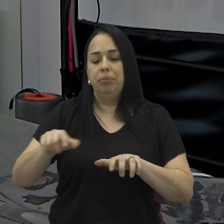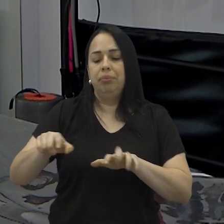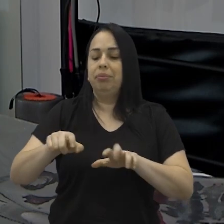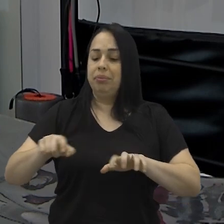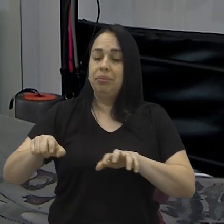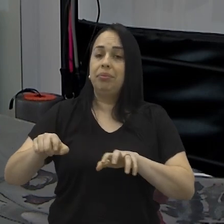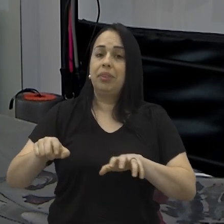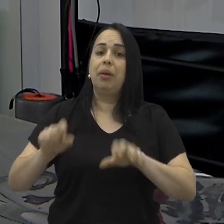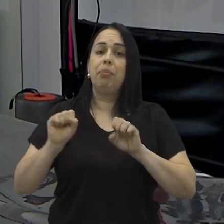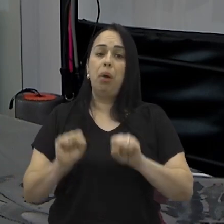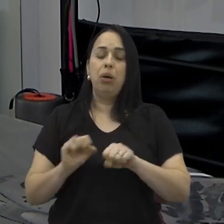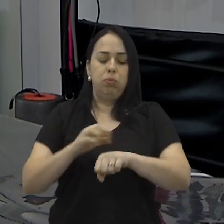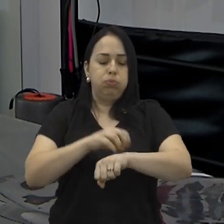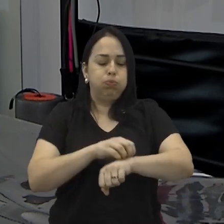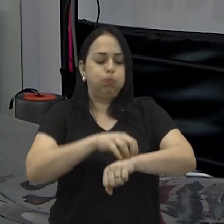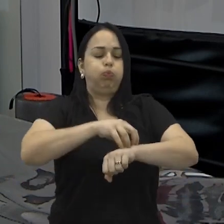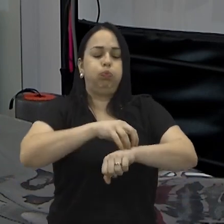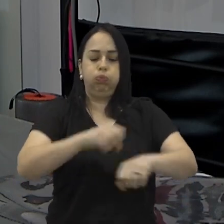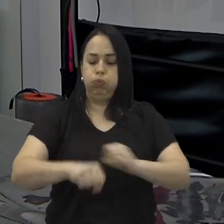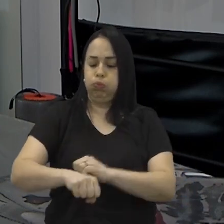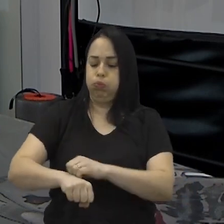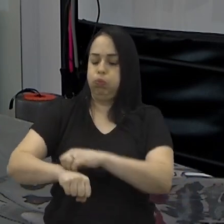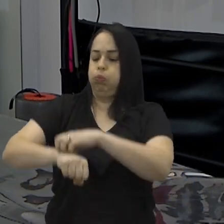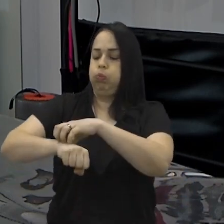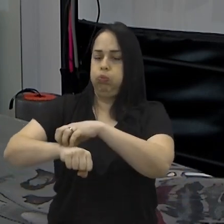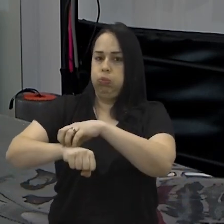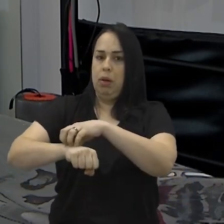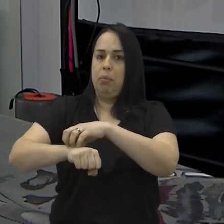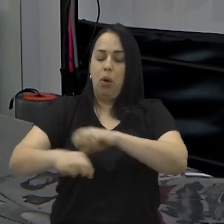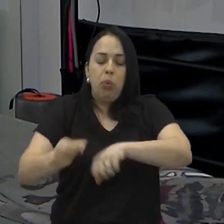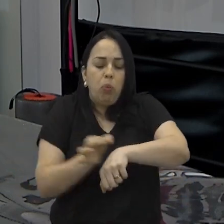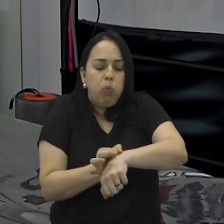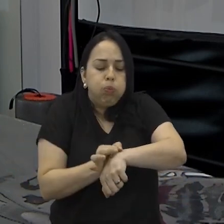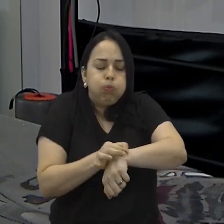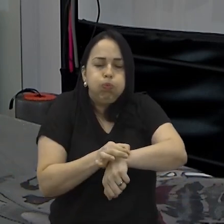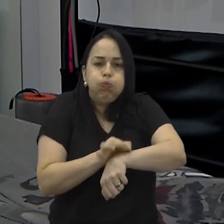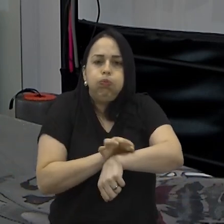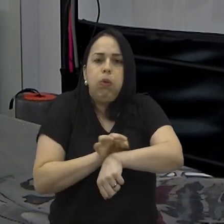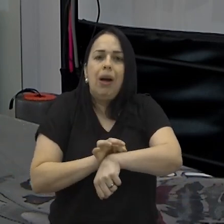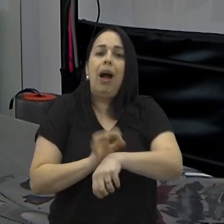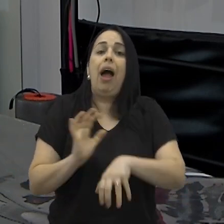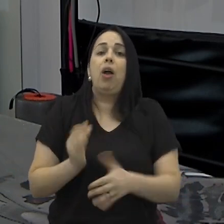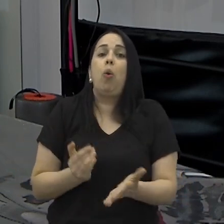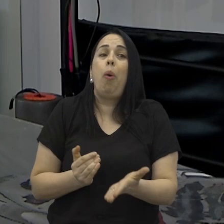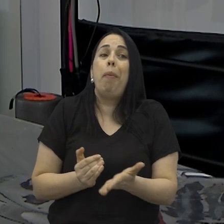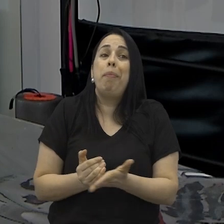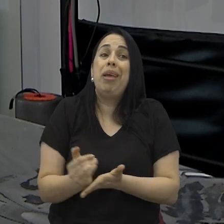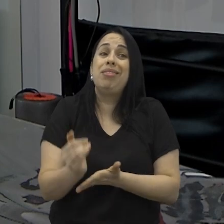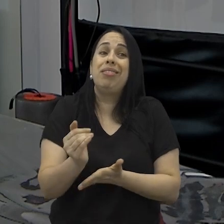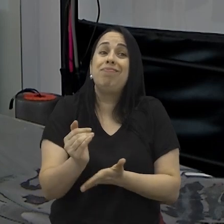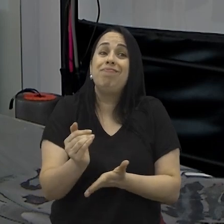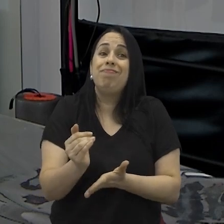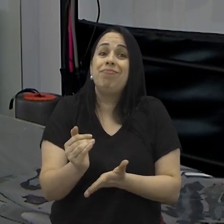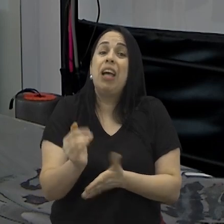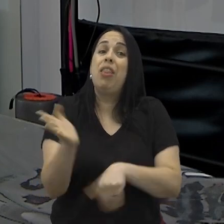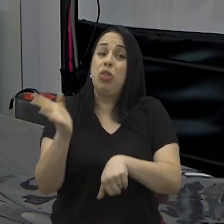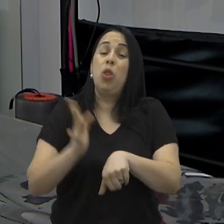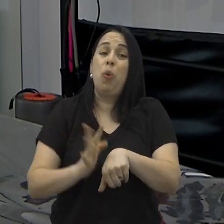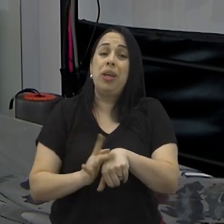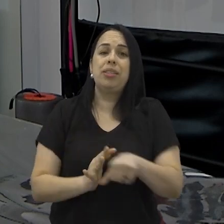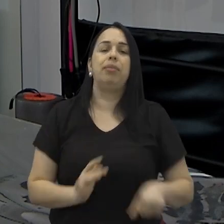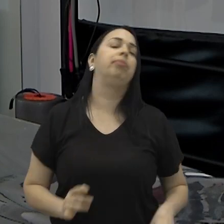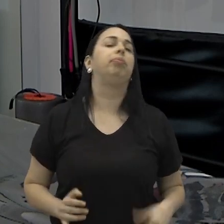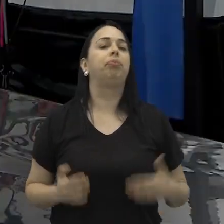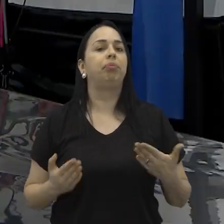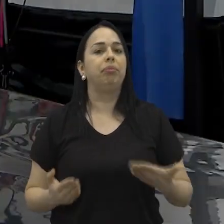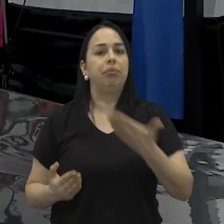e isso vai levar a processos inflamatórios, formação de cistos. E aí é que começa a entrar o quadro de uma